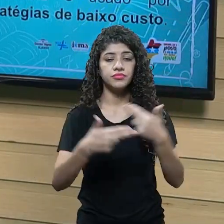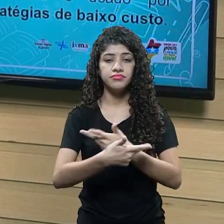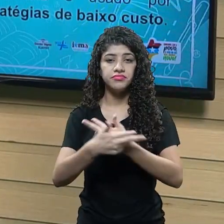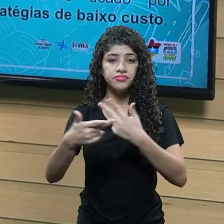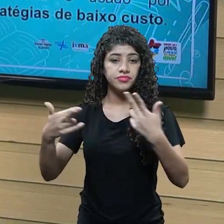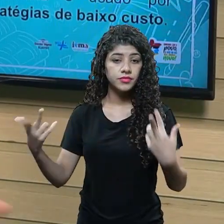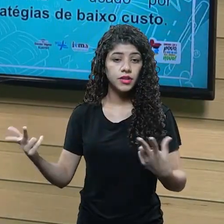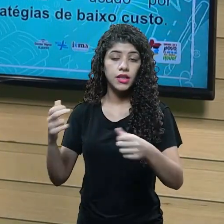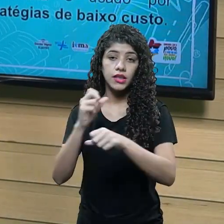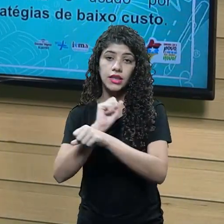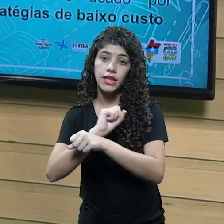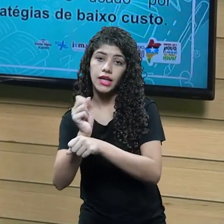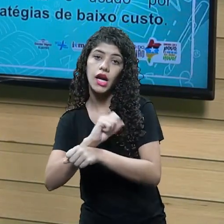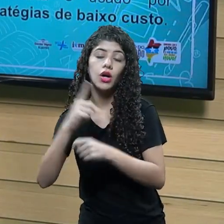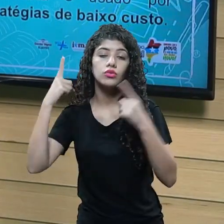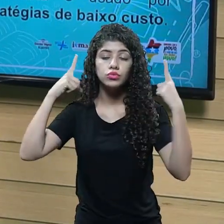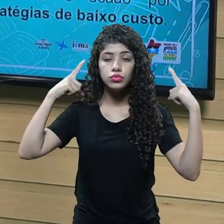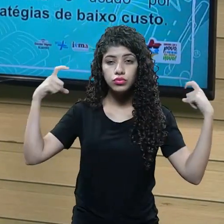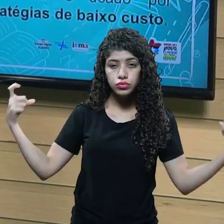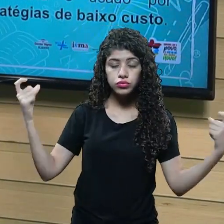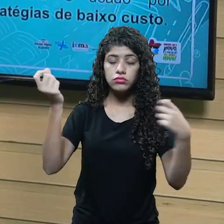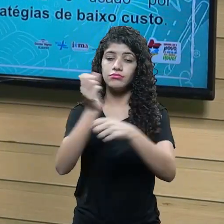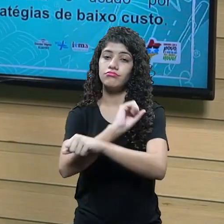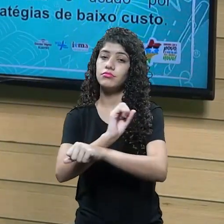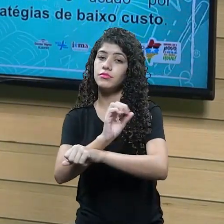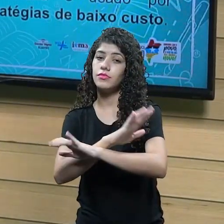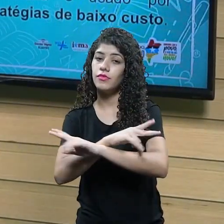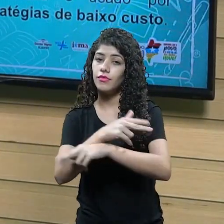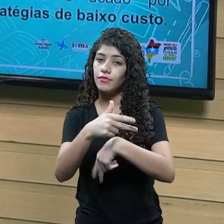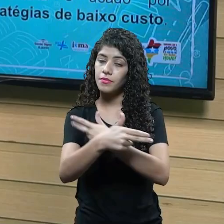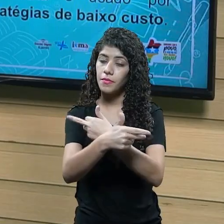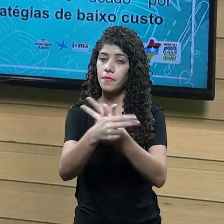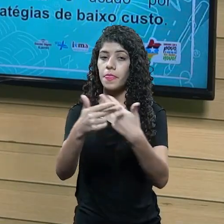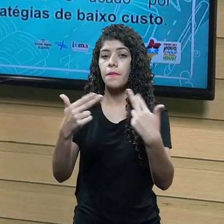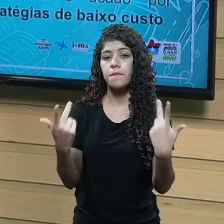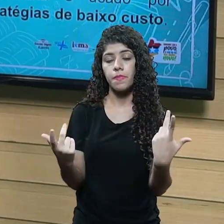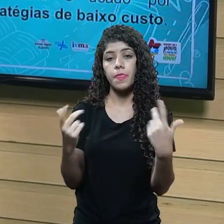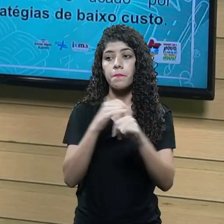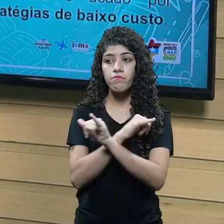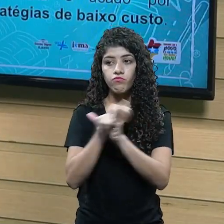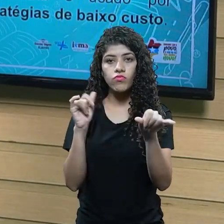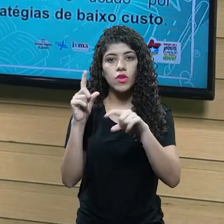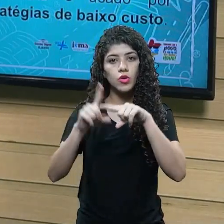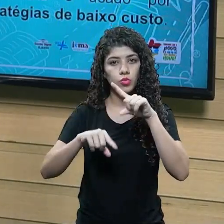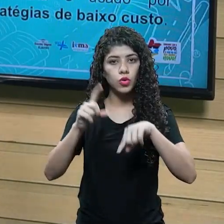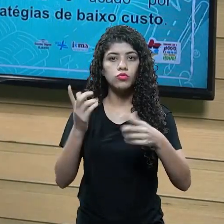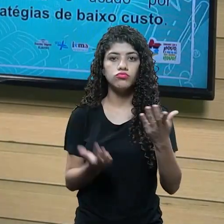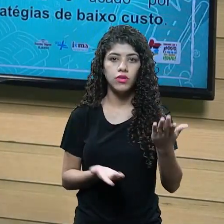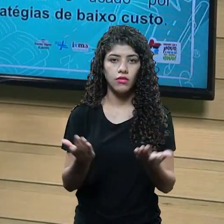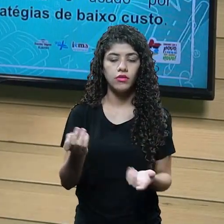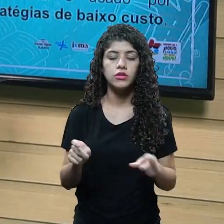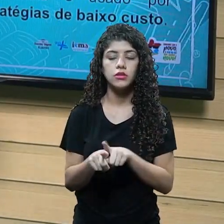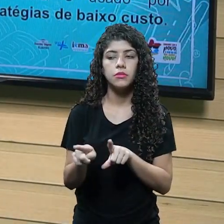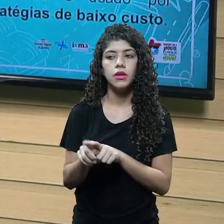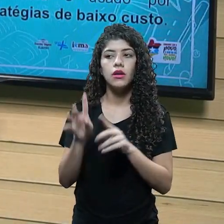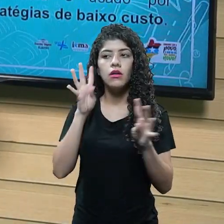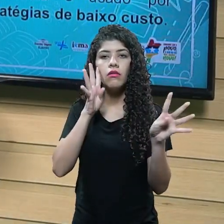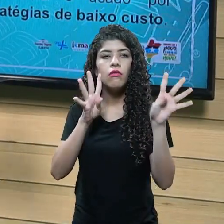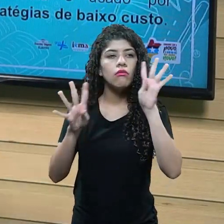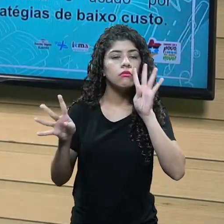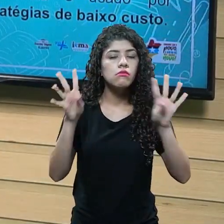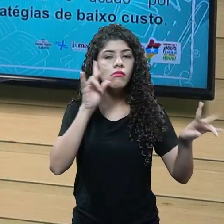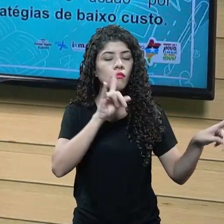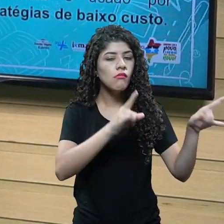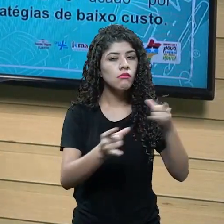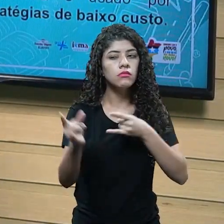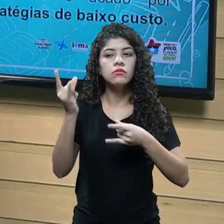tá? Chegando inúmeras informações de vários produtos e serviços, tá? Isso também distrai o consumidor, ok? Então, isso são problemas. E o marketing de